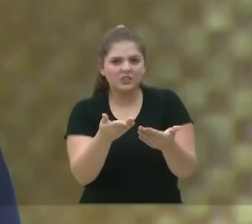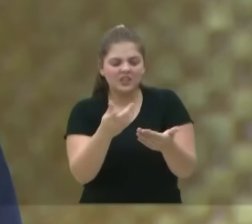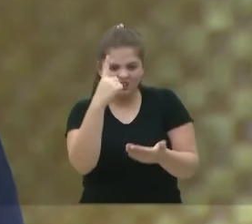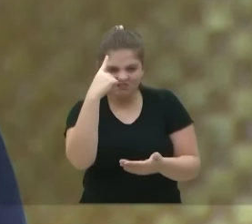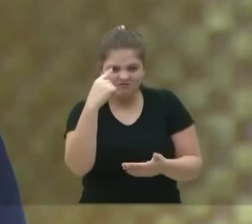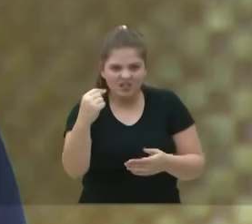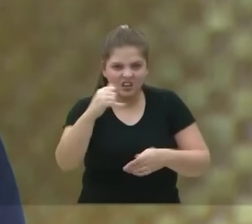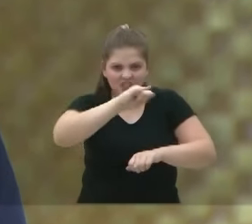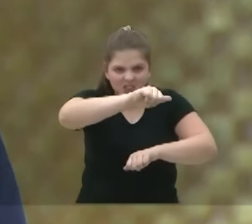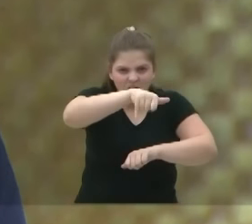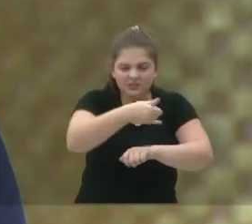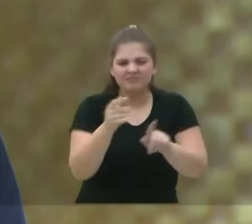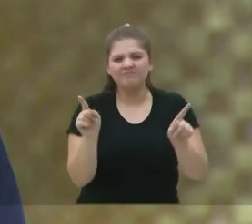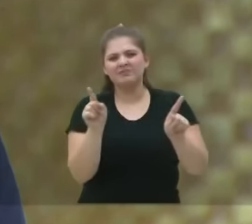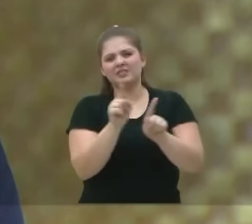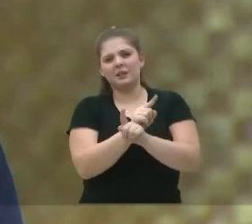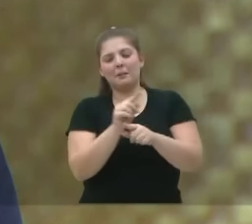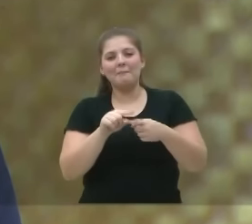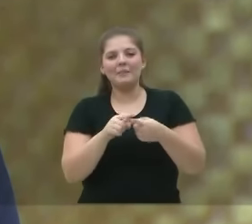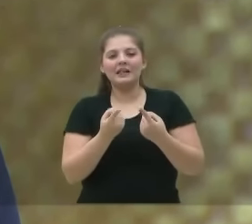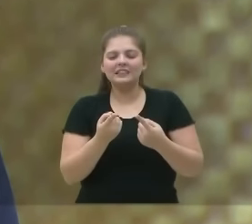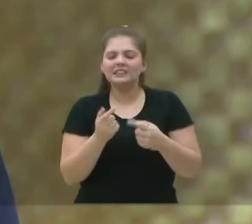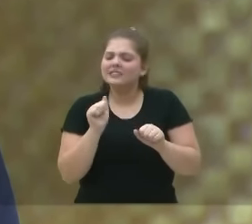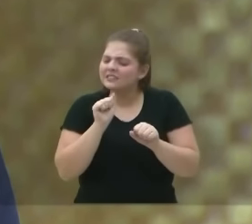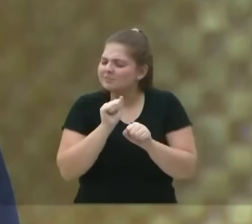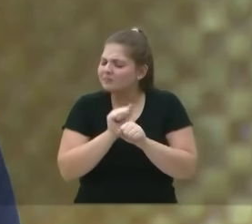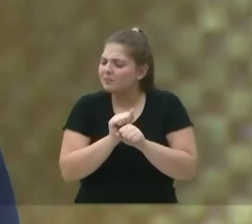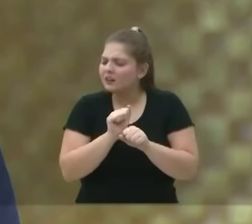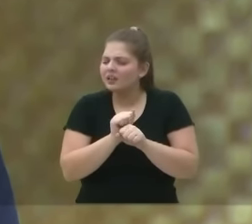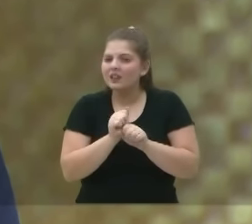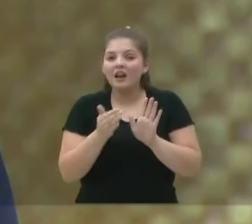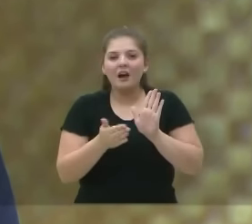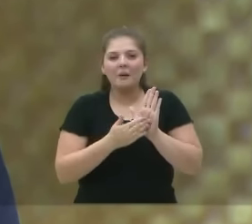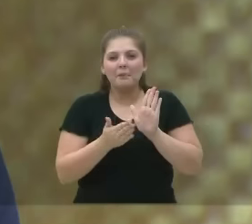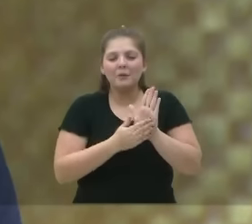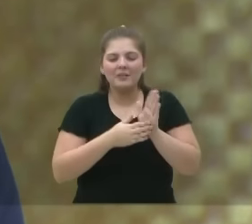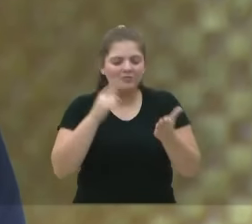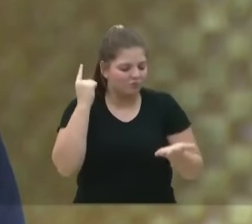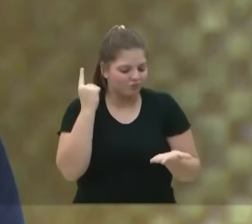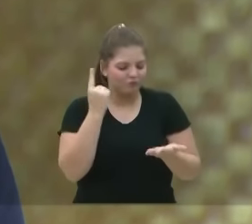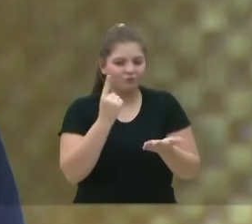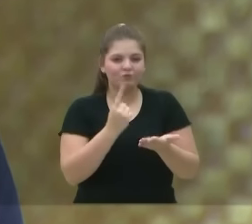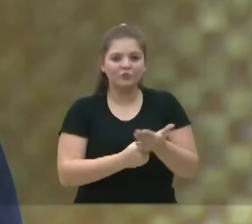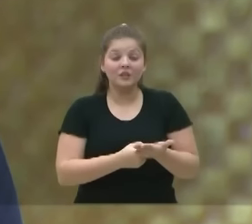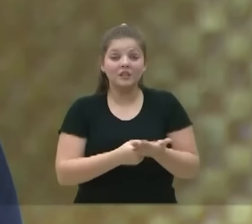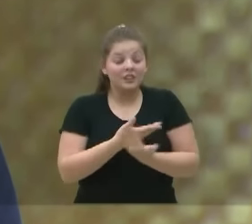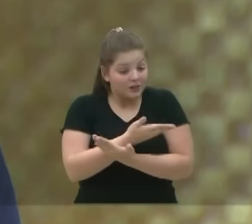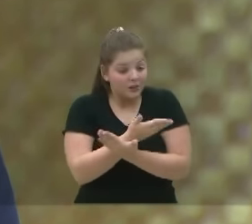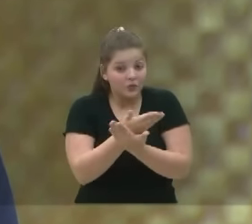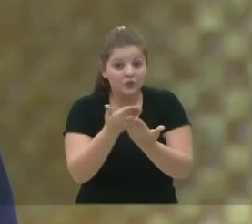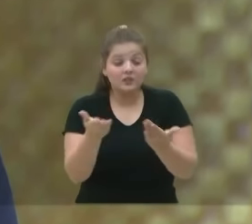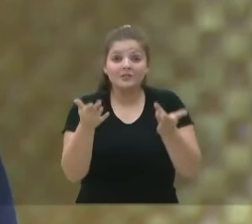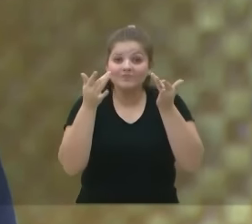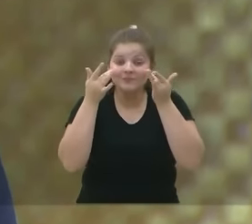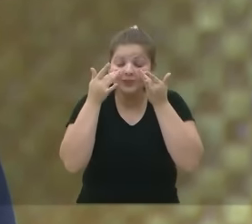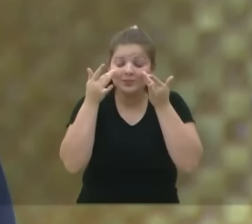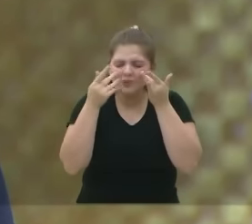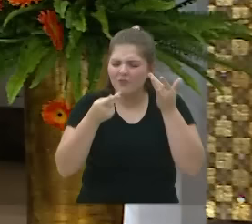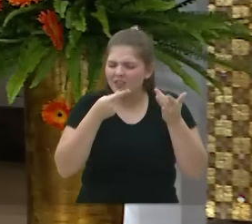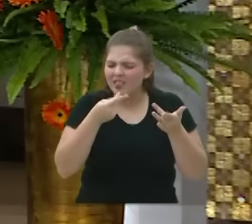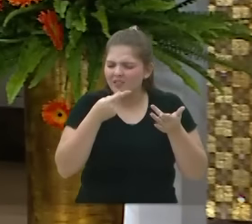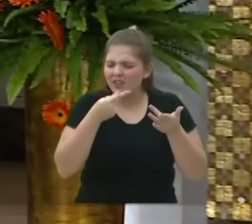Jerusalém, mas esperai a realização da promessa do Pai, da qual vós me ouvistes